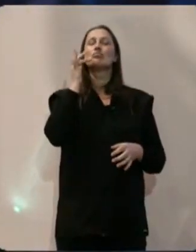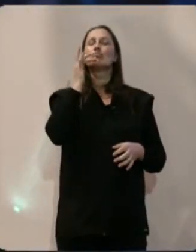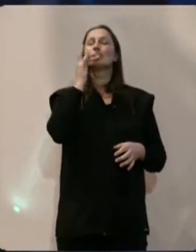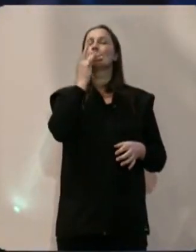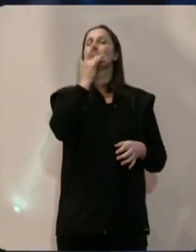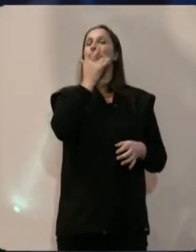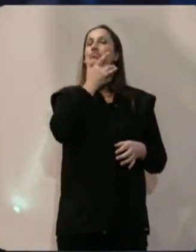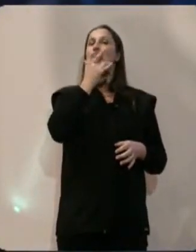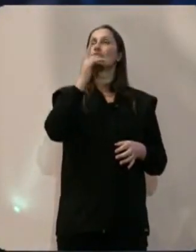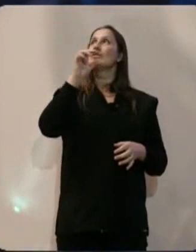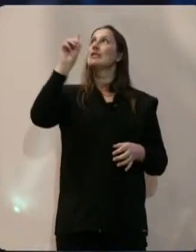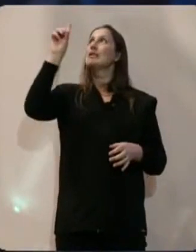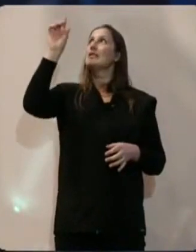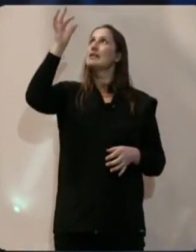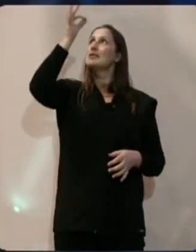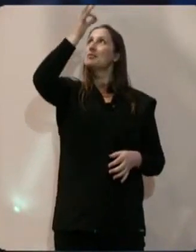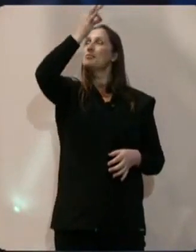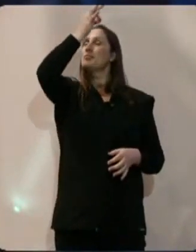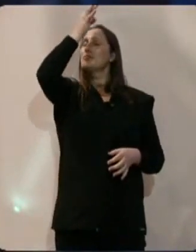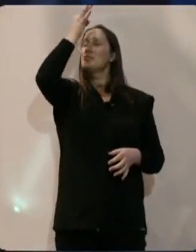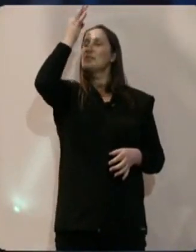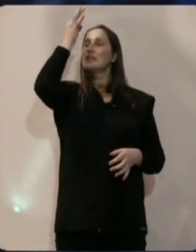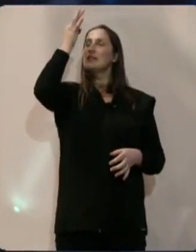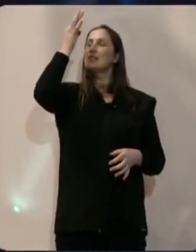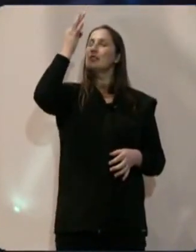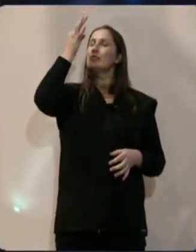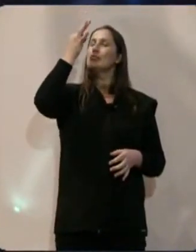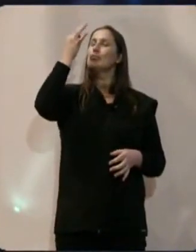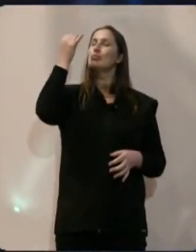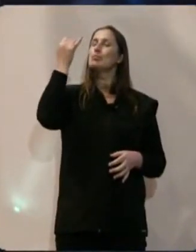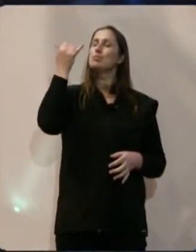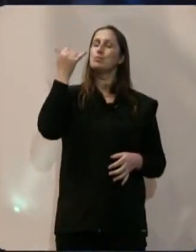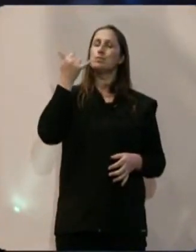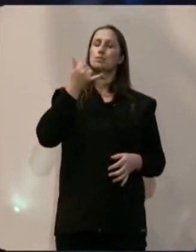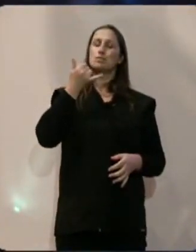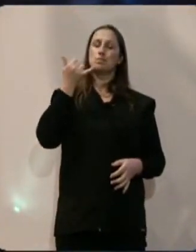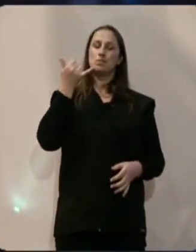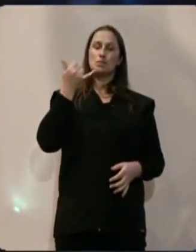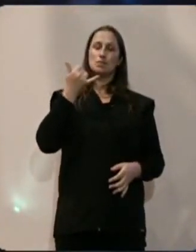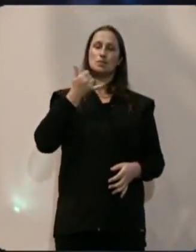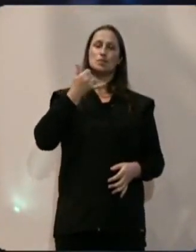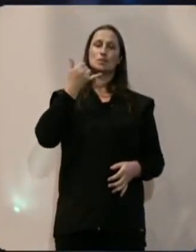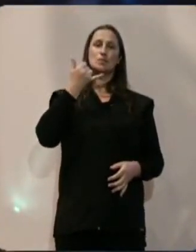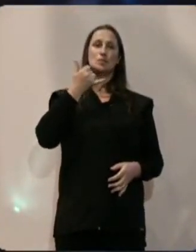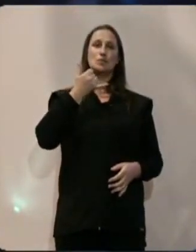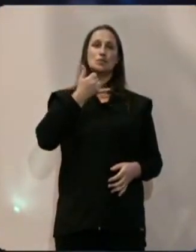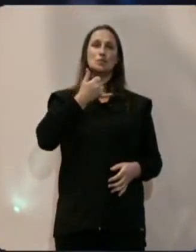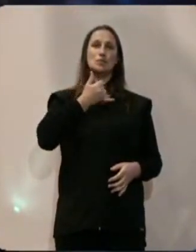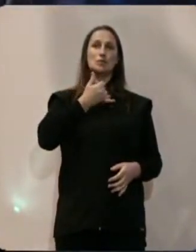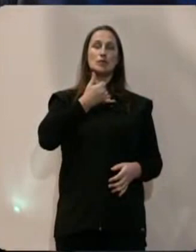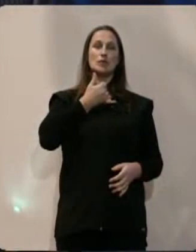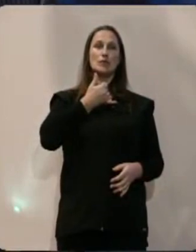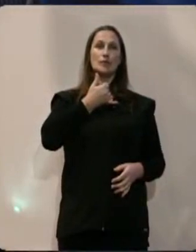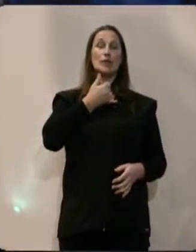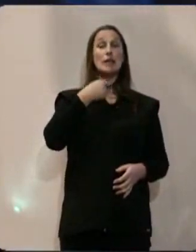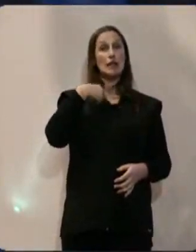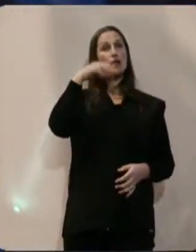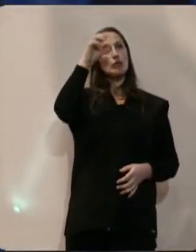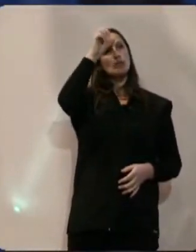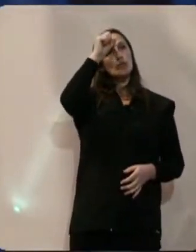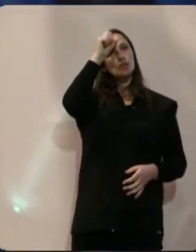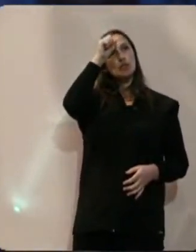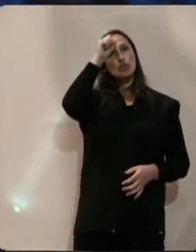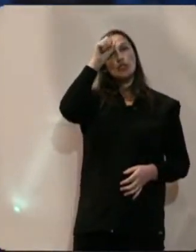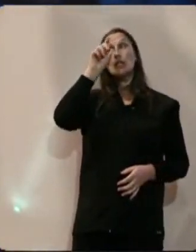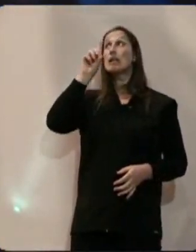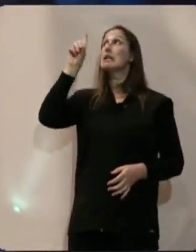vai ministrando na nossa vida. Eu tenho aprendido na minha vida algumas coisas, que o Senhor vai dizer não.